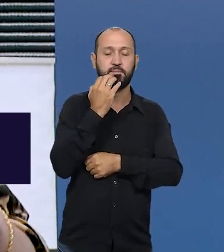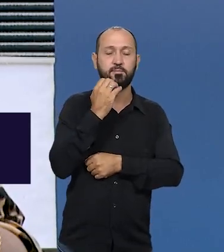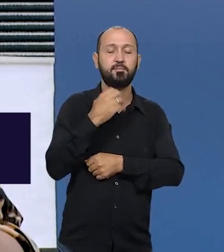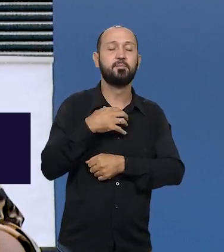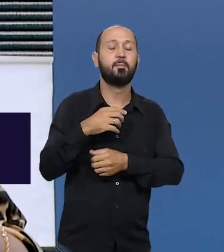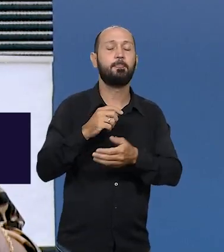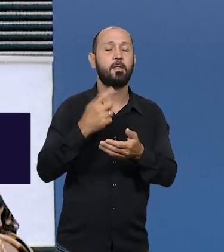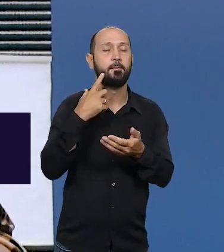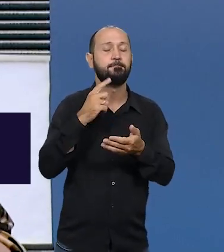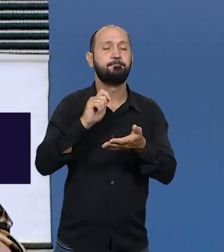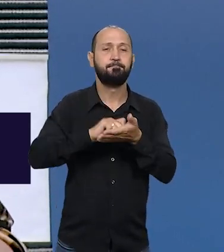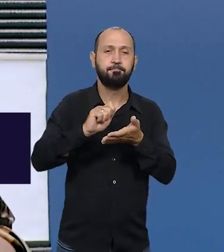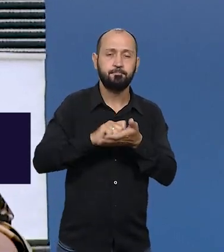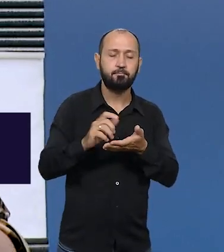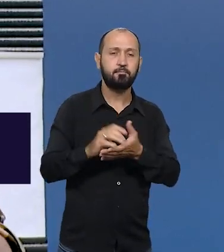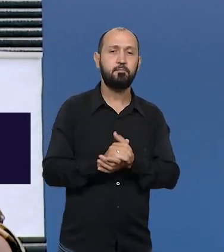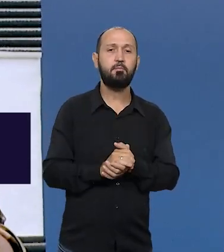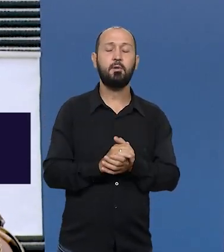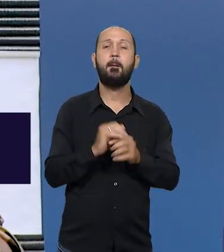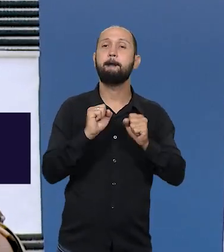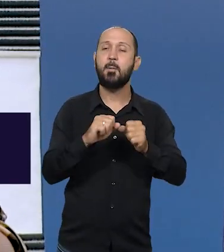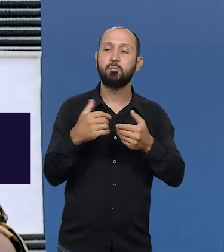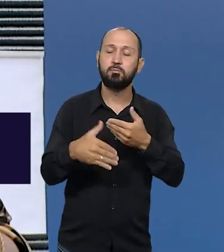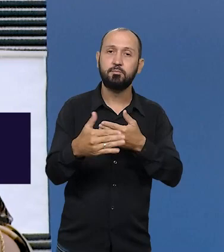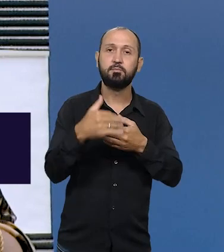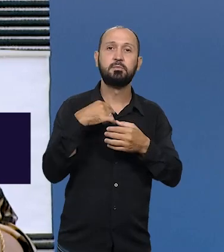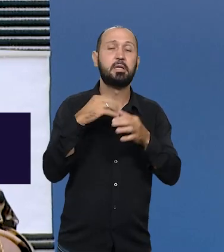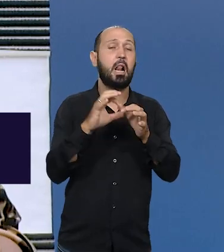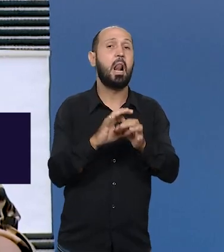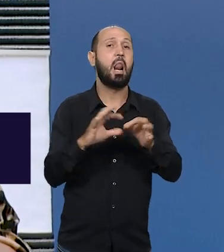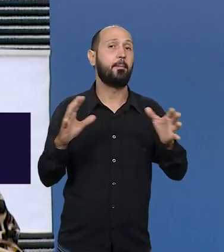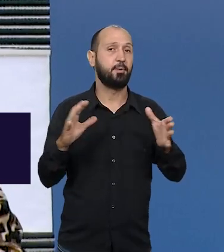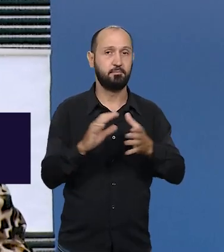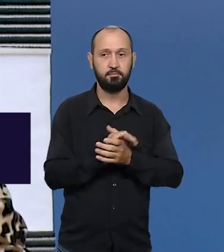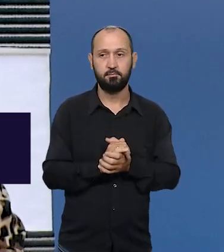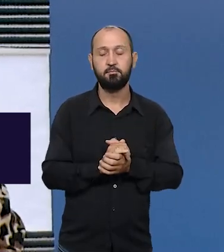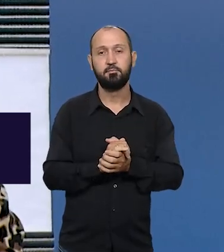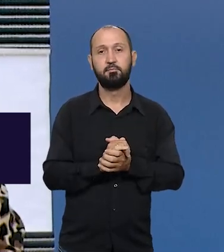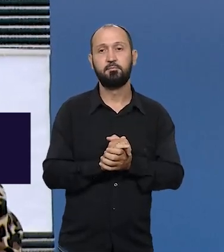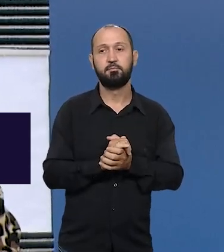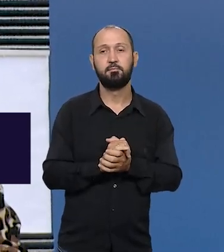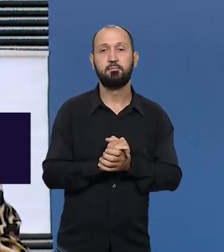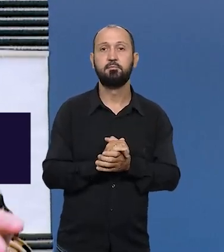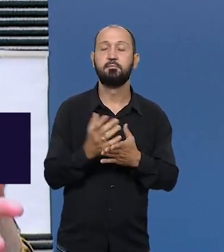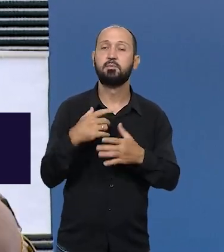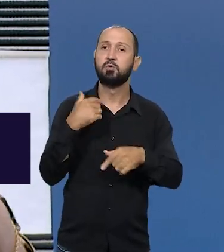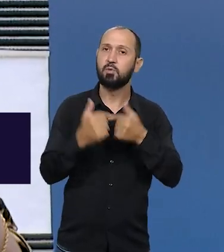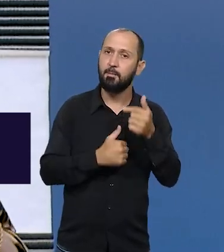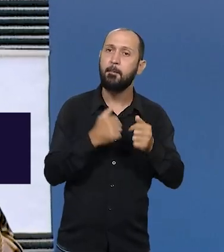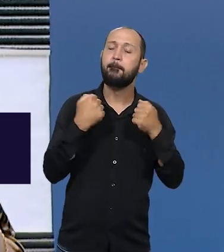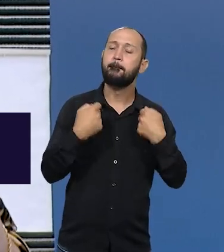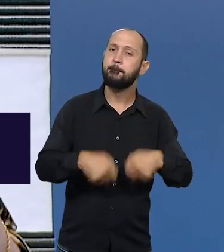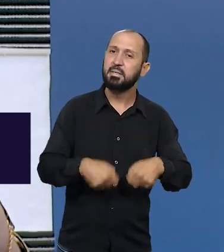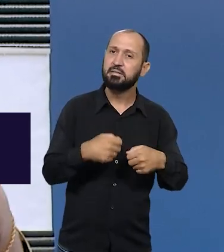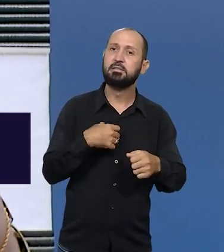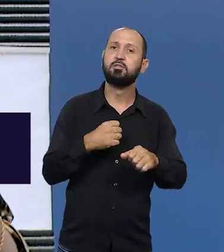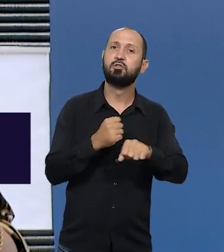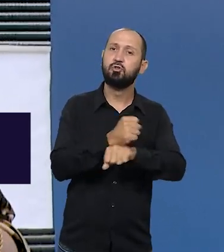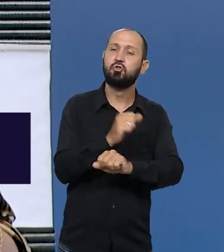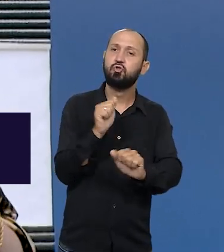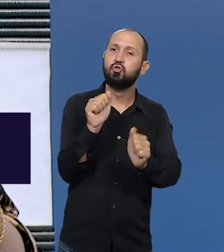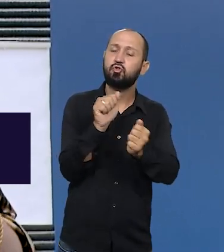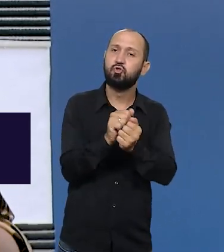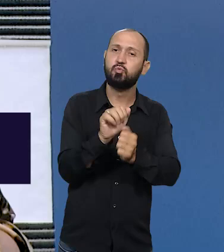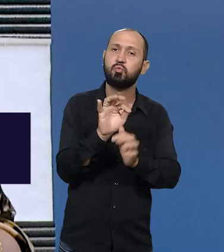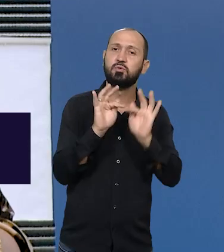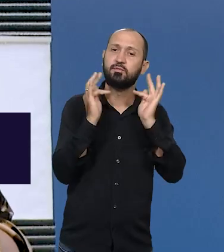consigamos corrigir essa falha e aí sim que ele possa iniciar a independência dele. Né? E para isso o trabalho precisa ser